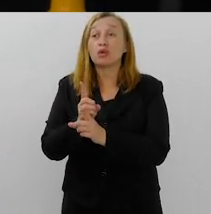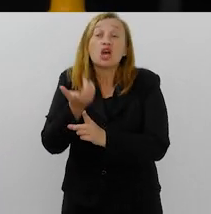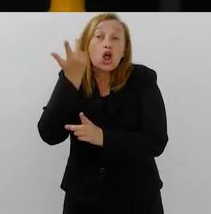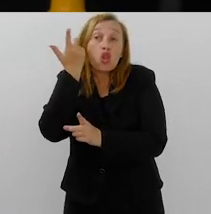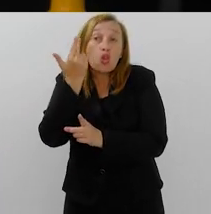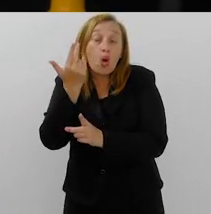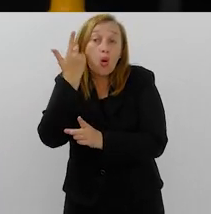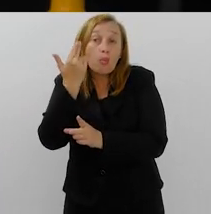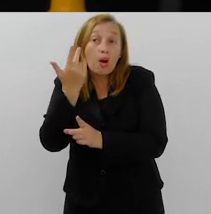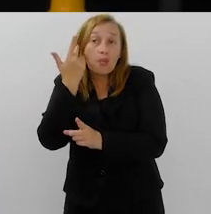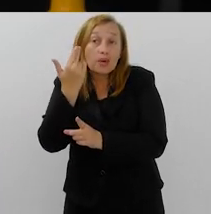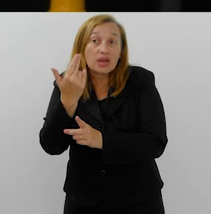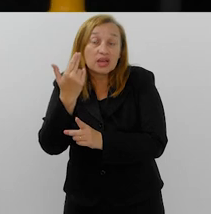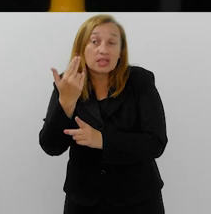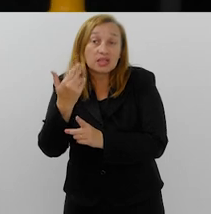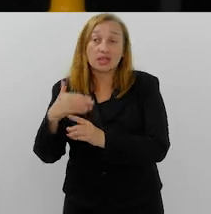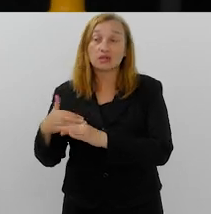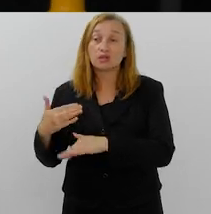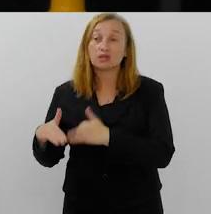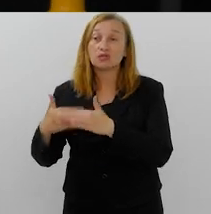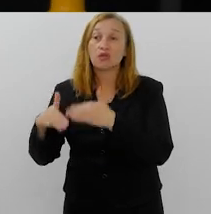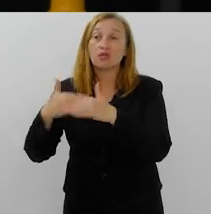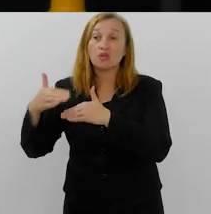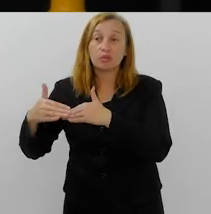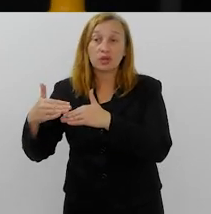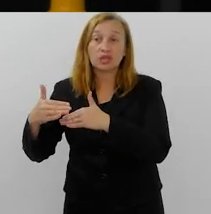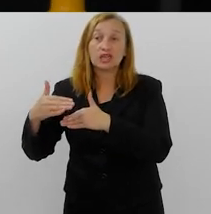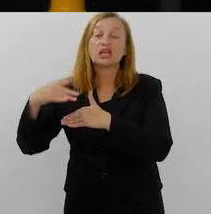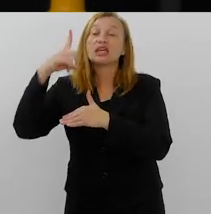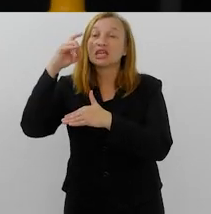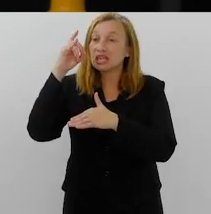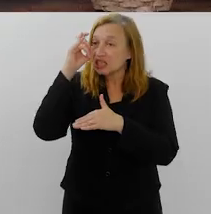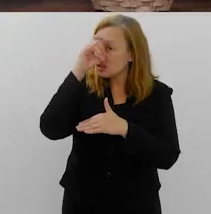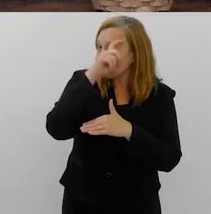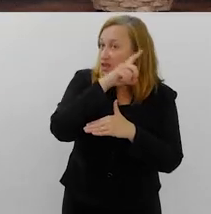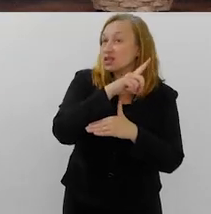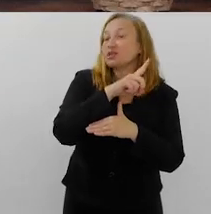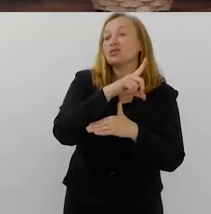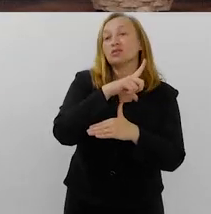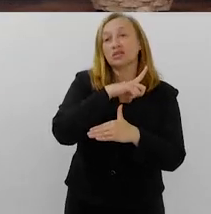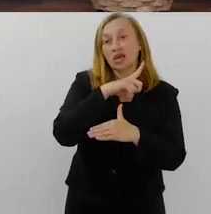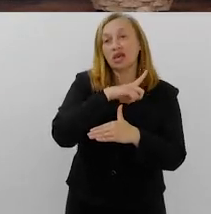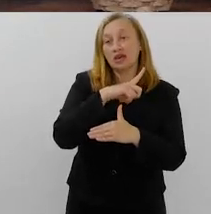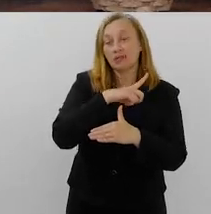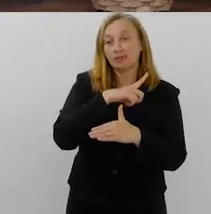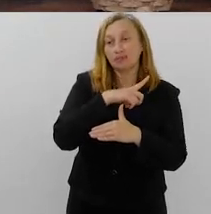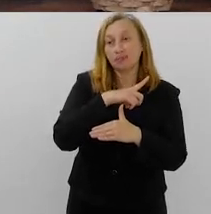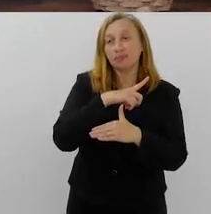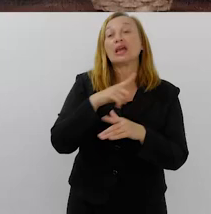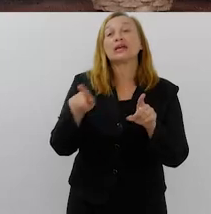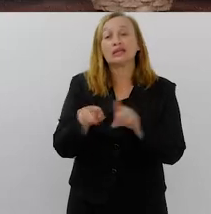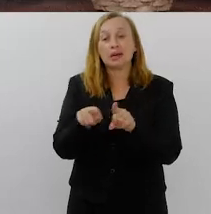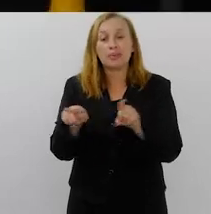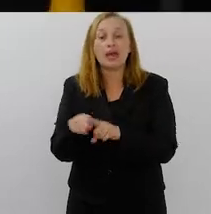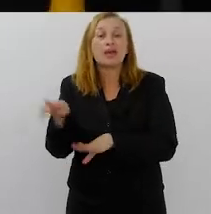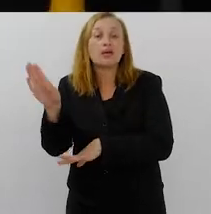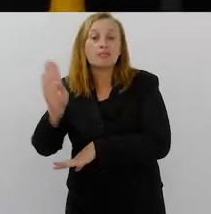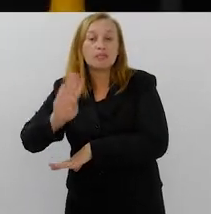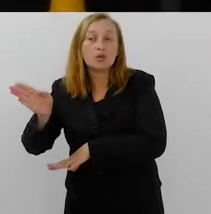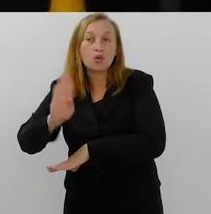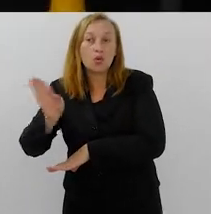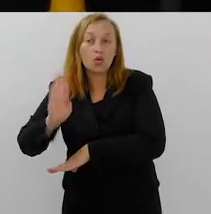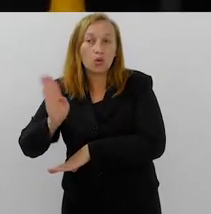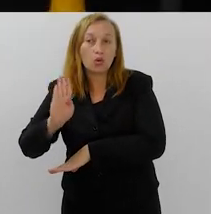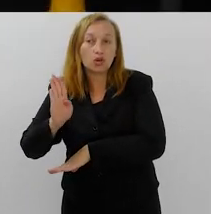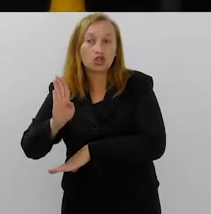tumores normalmente em fases mais avançadas porque Porque tem uma menor cobertura EA tem uma